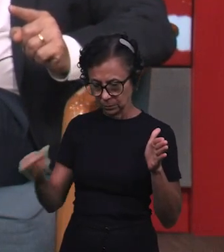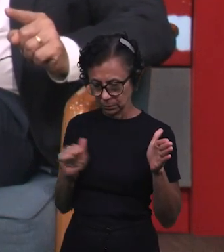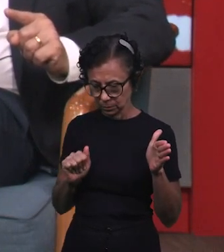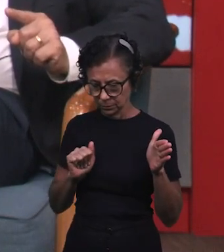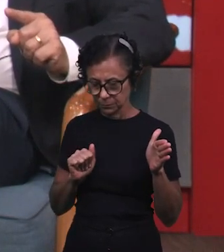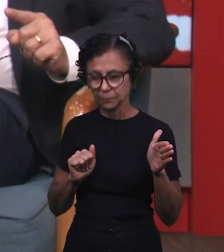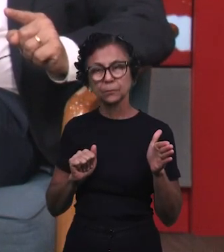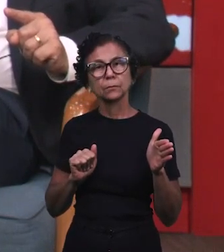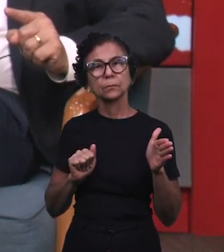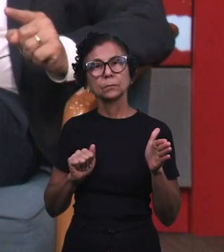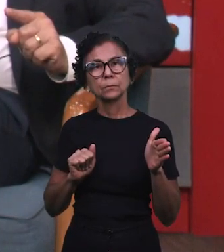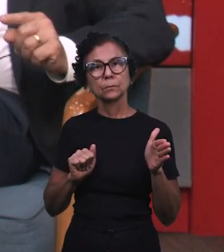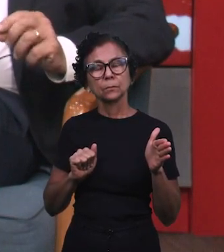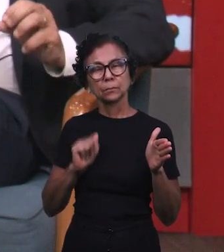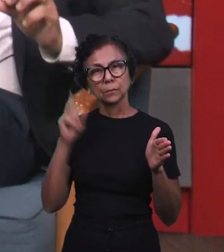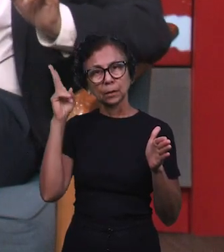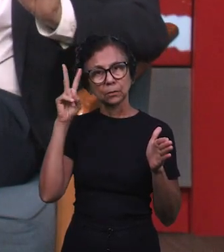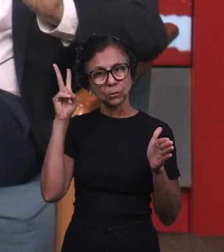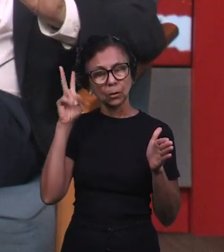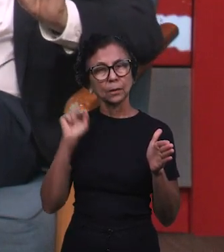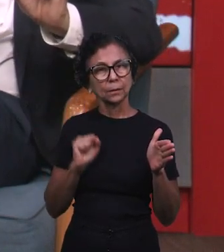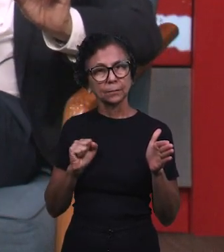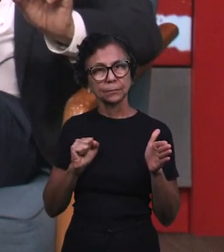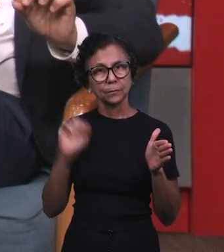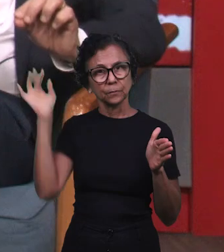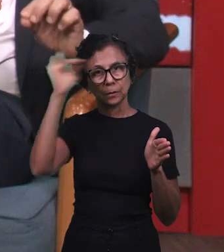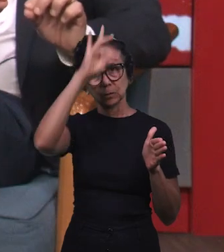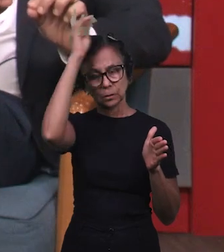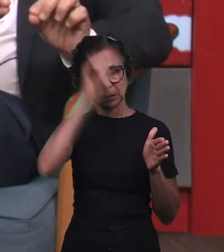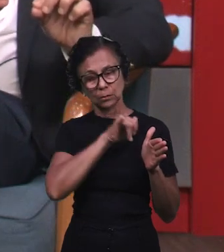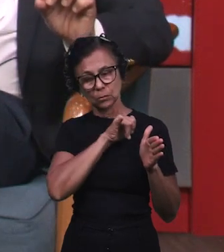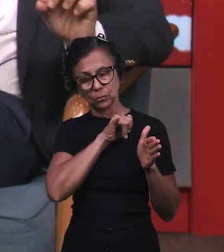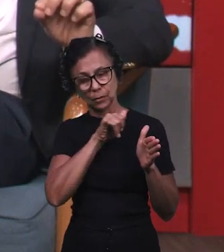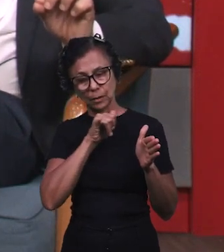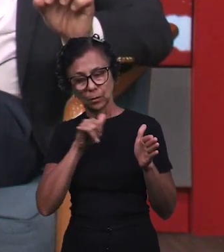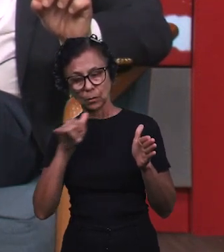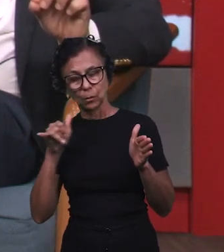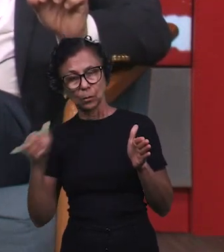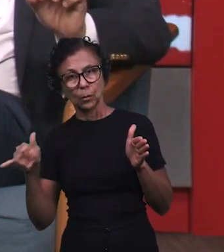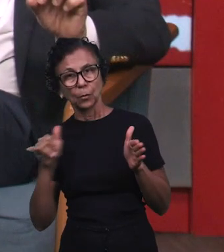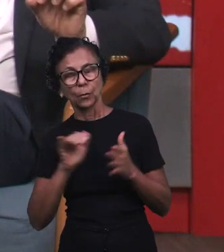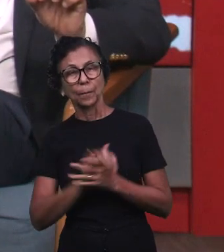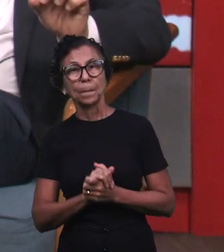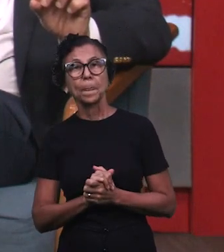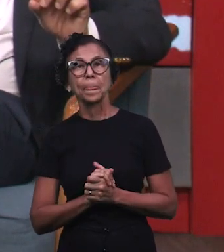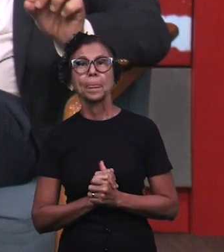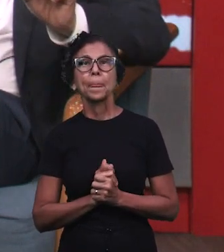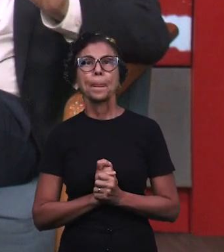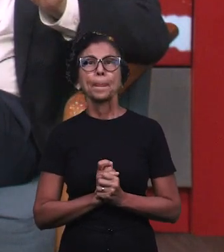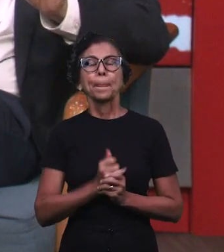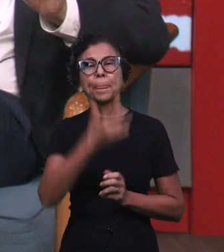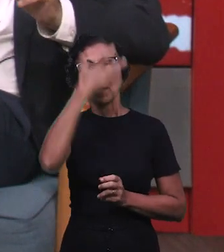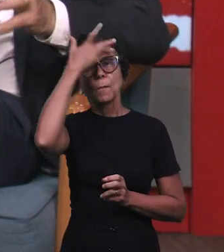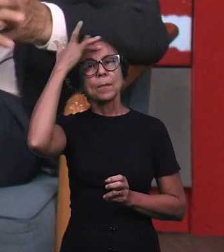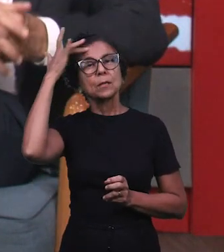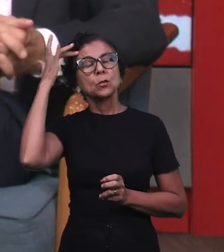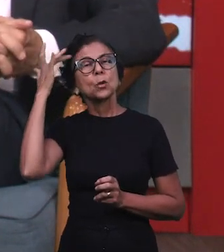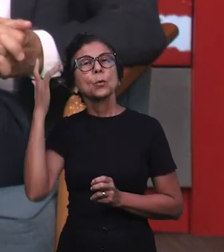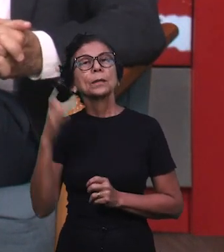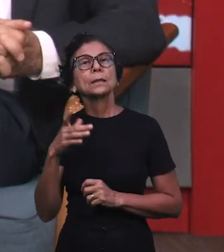igrejas em todo o seu tempo da história. Mas a expressão que está lá é quem tem ouvidos para ouvir, ou